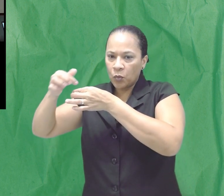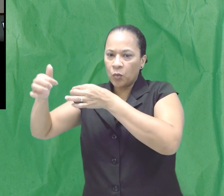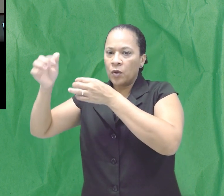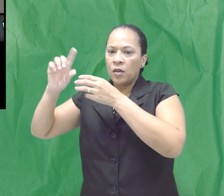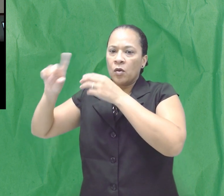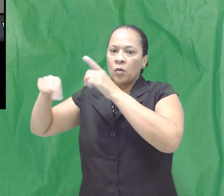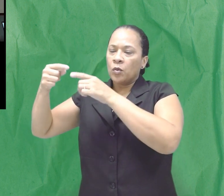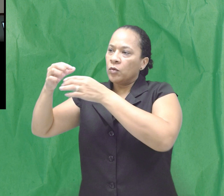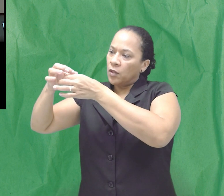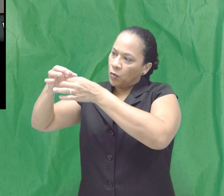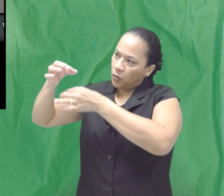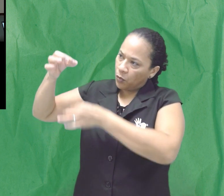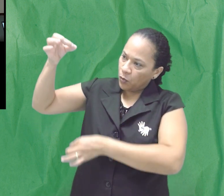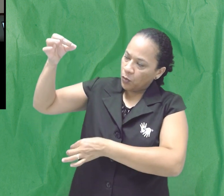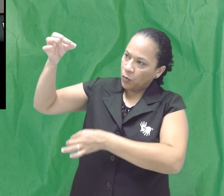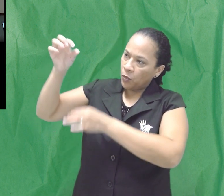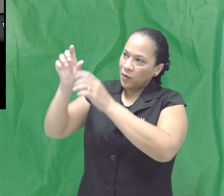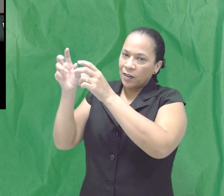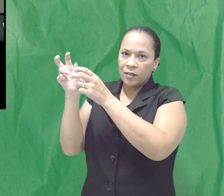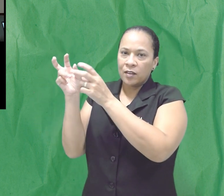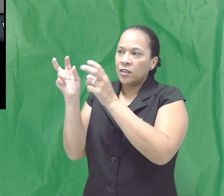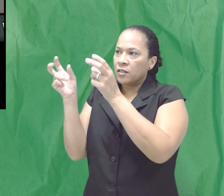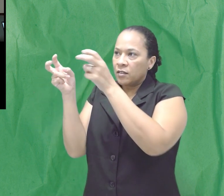prendem as garras que vão sustentar vidrarias,